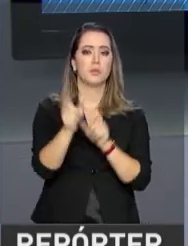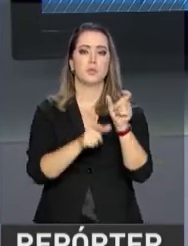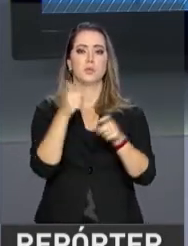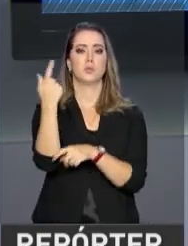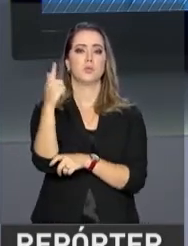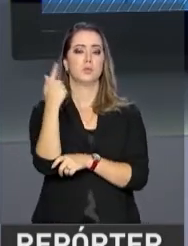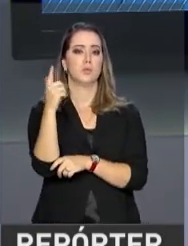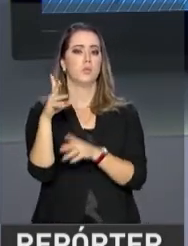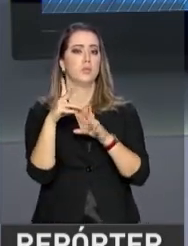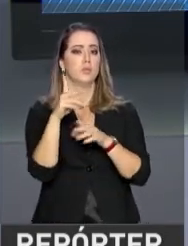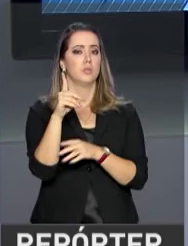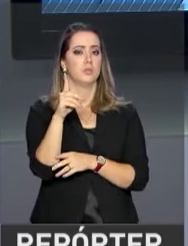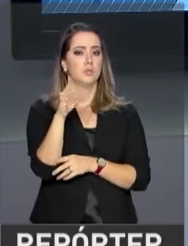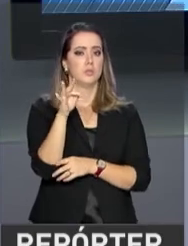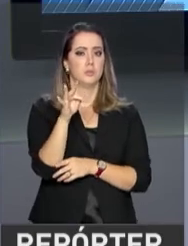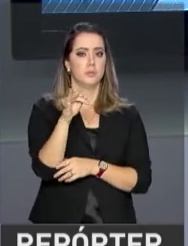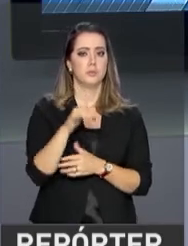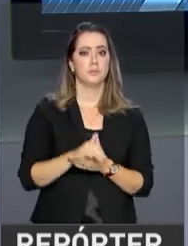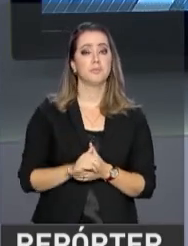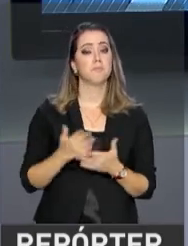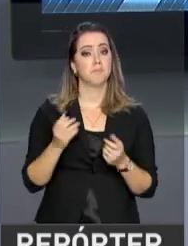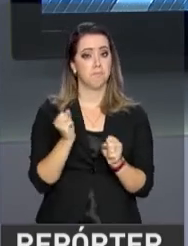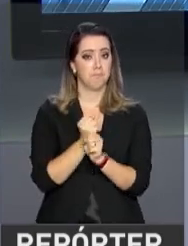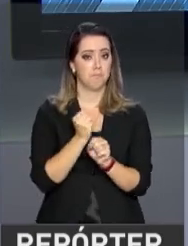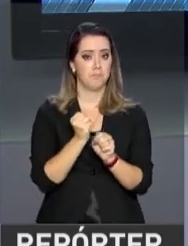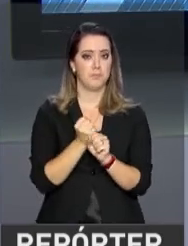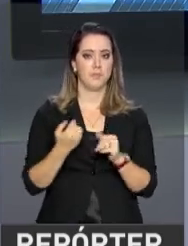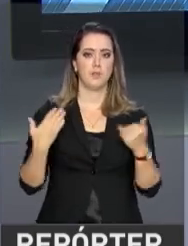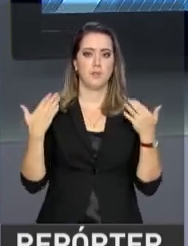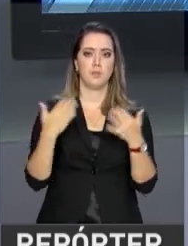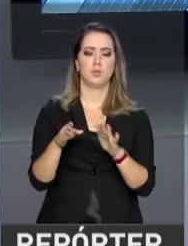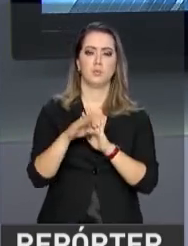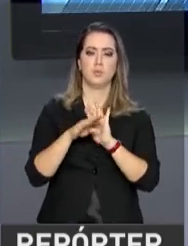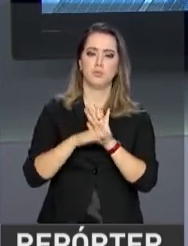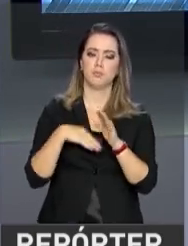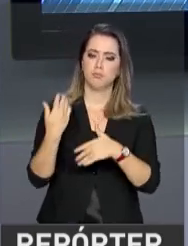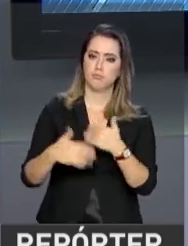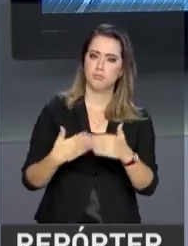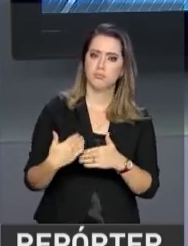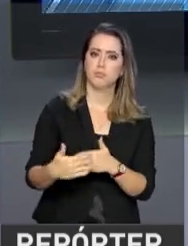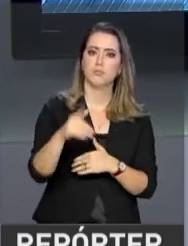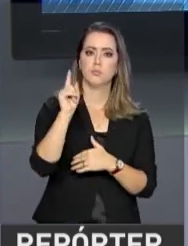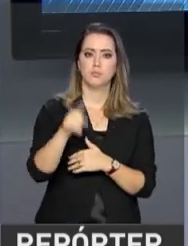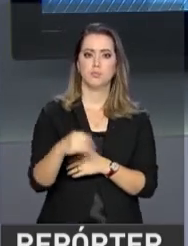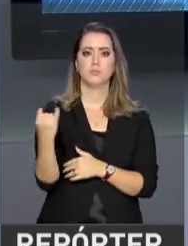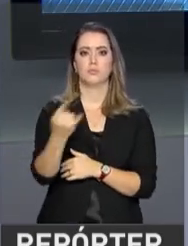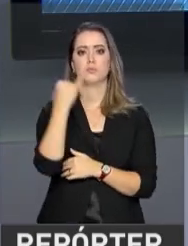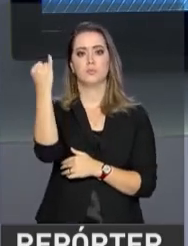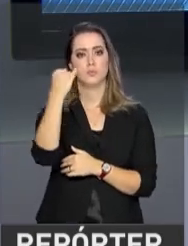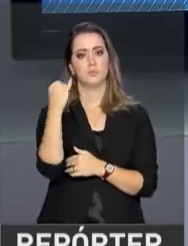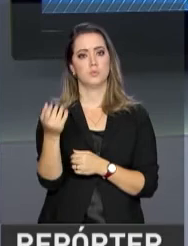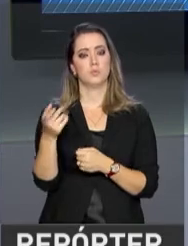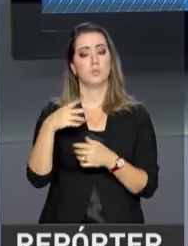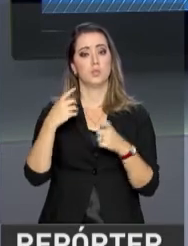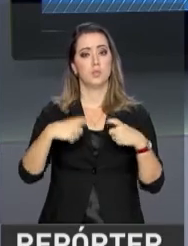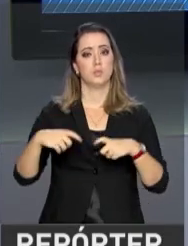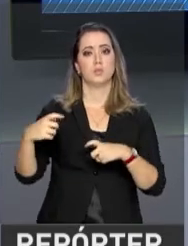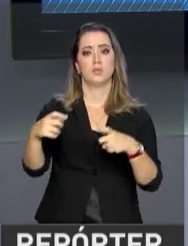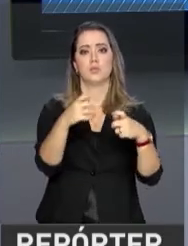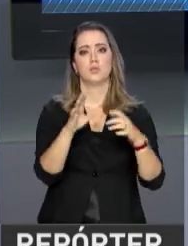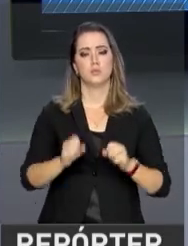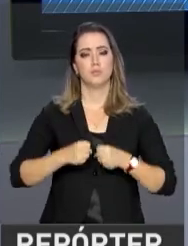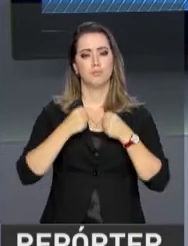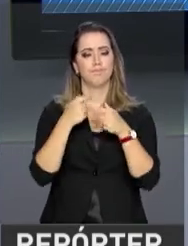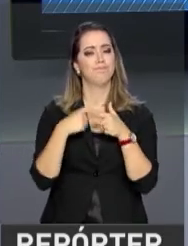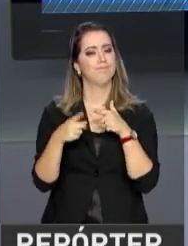de goiás e também no distrito federal a obra faz parte do programa a agora é avançar e é fundamental para que a região para região